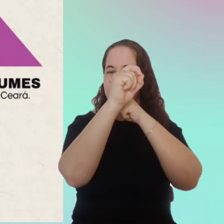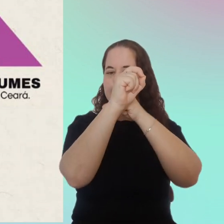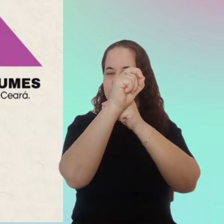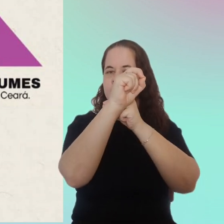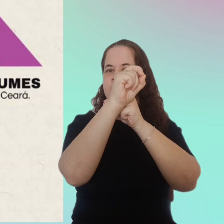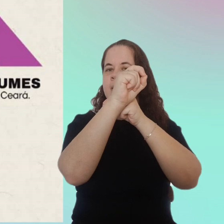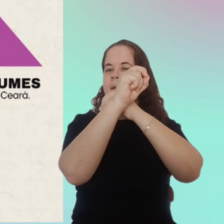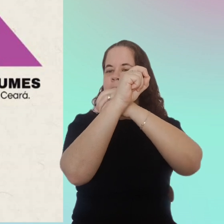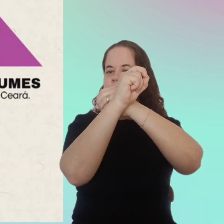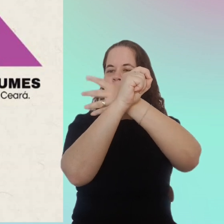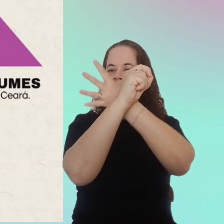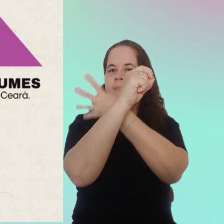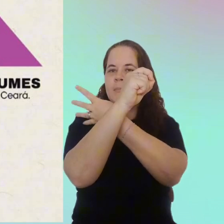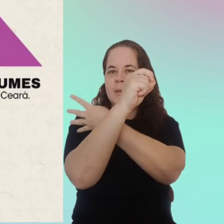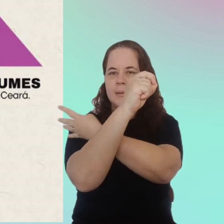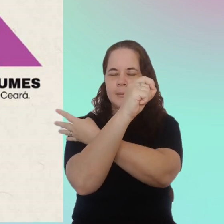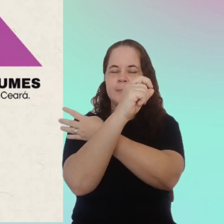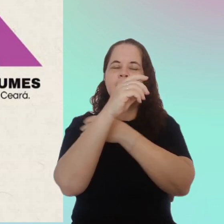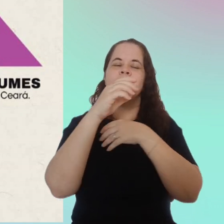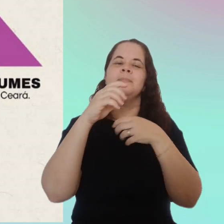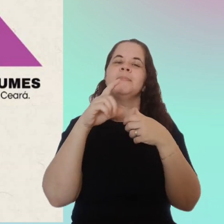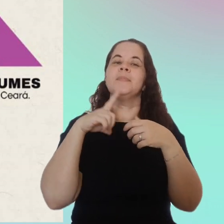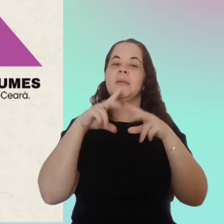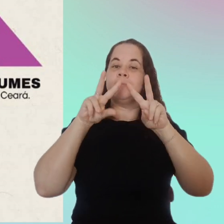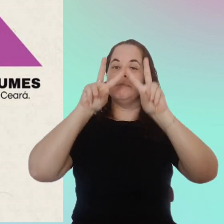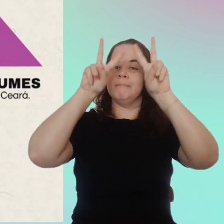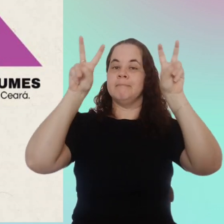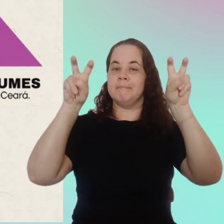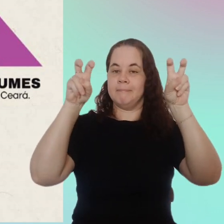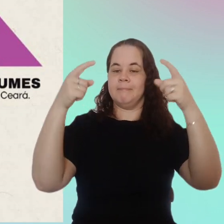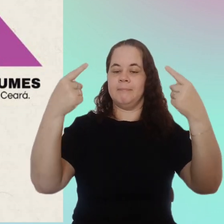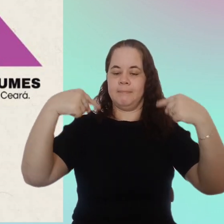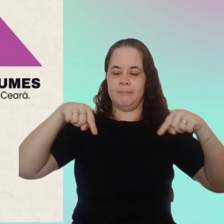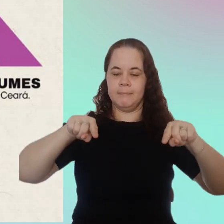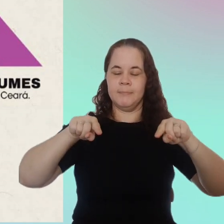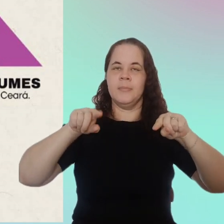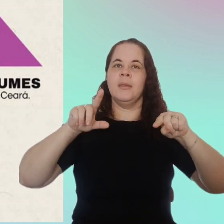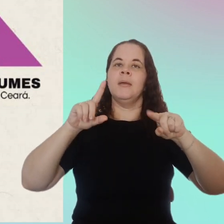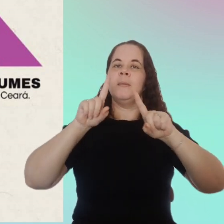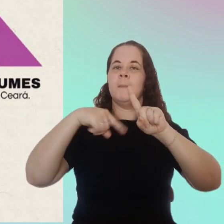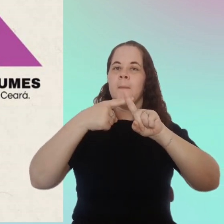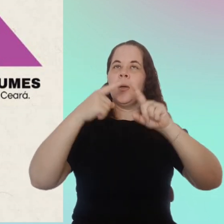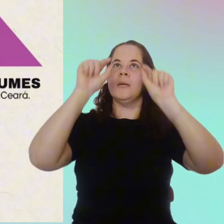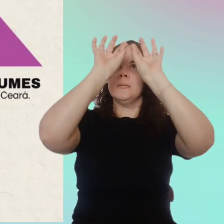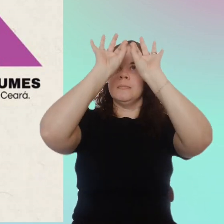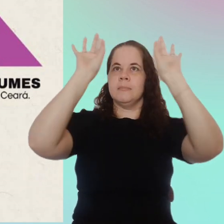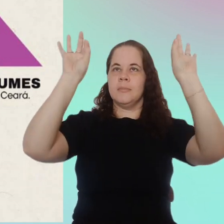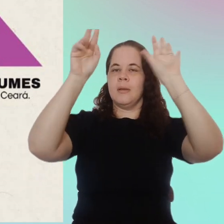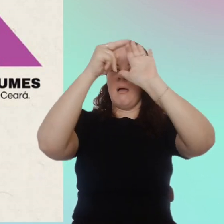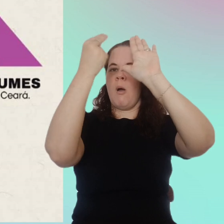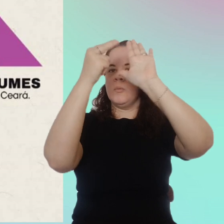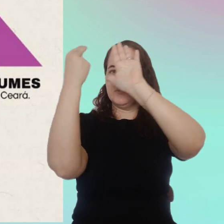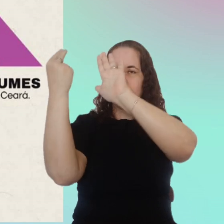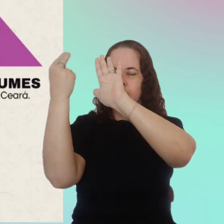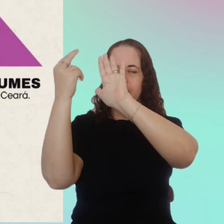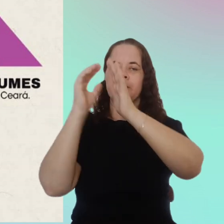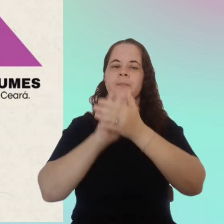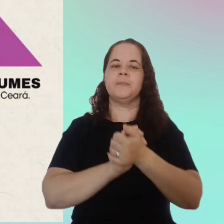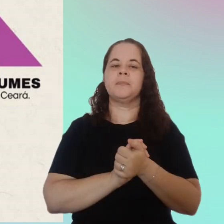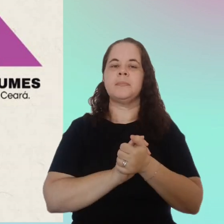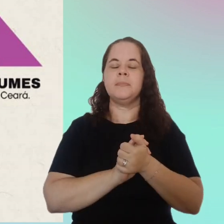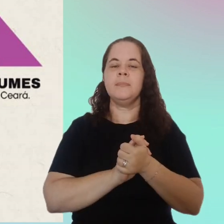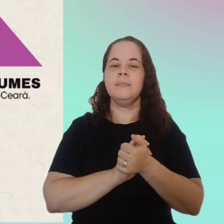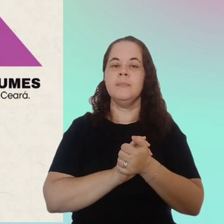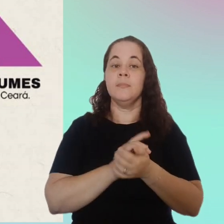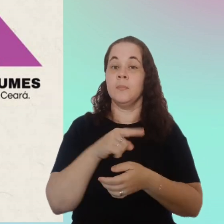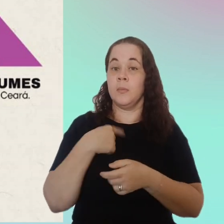ele, e o título embaixo. E em cima tem o nome dos autores, que é Graco Alves, Lucas Alexandre e William Axel. E a gente